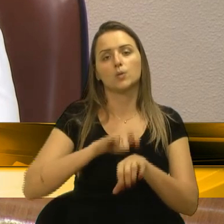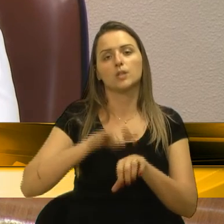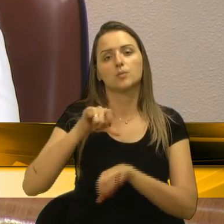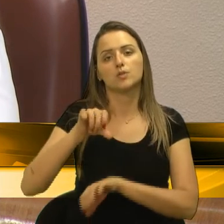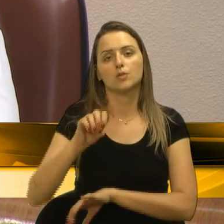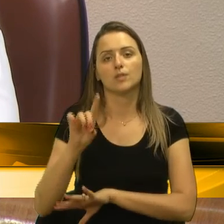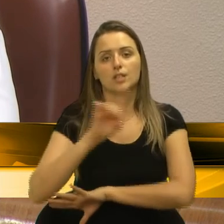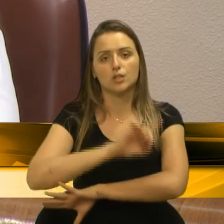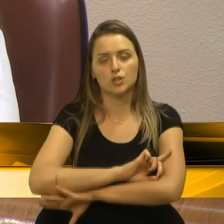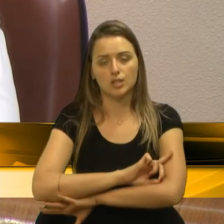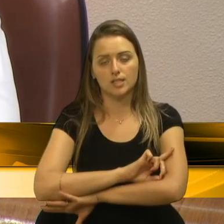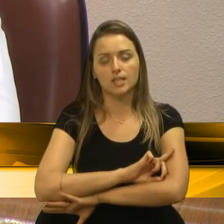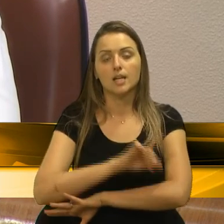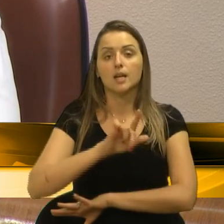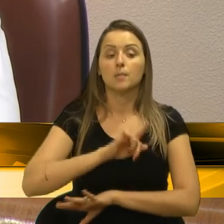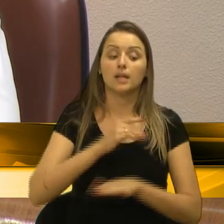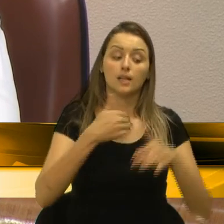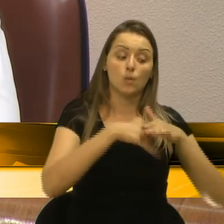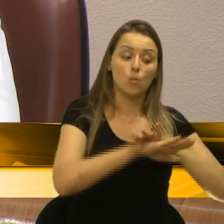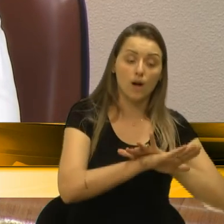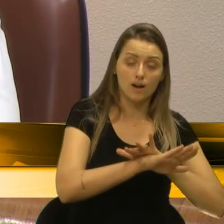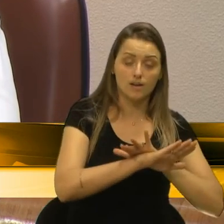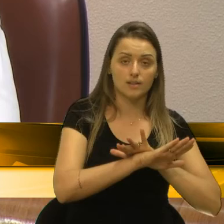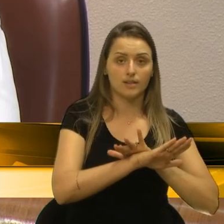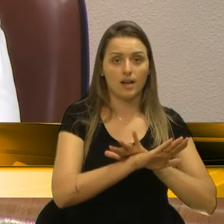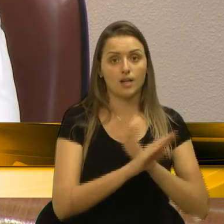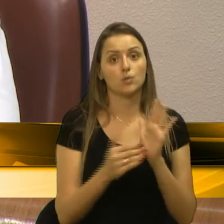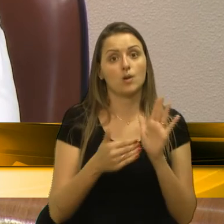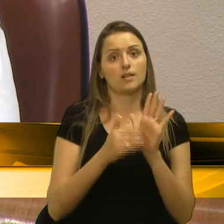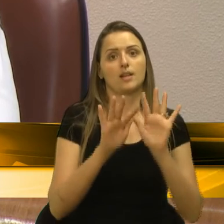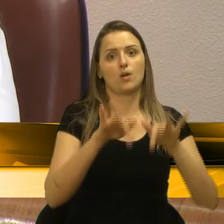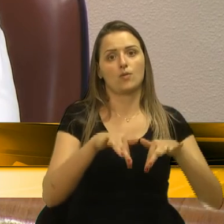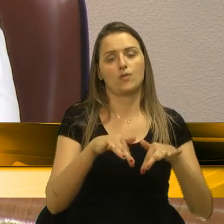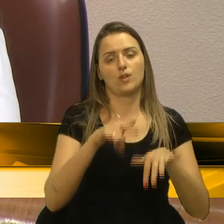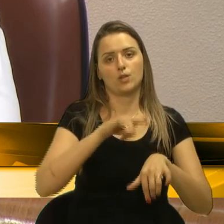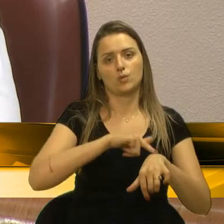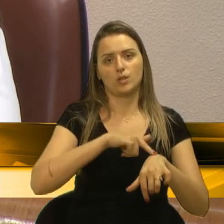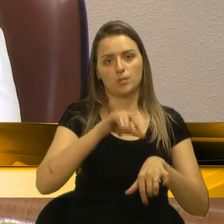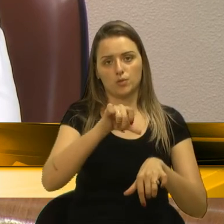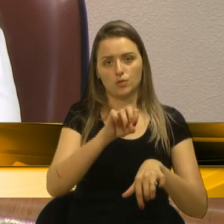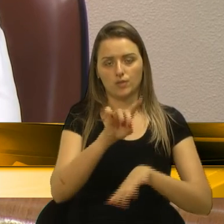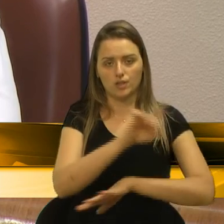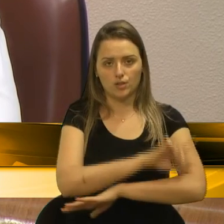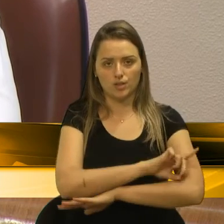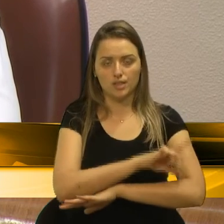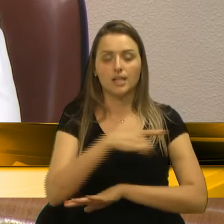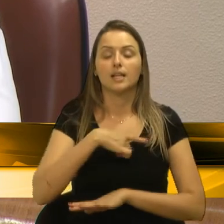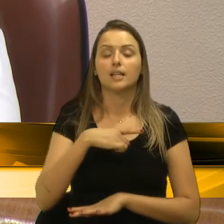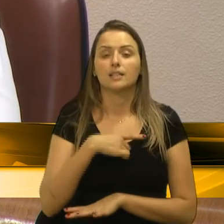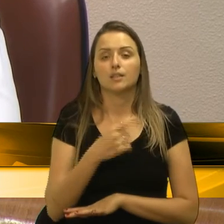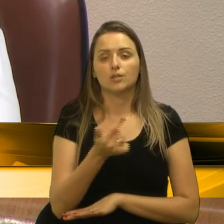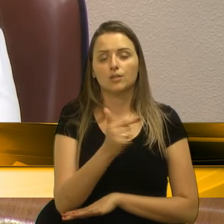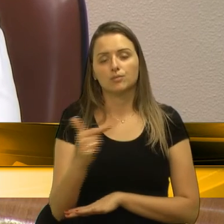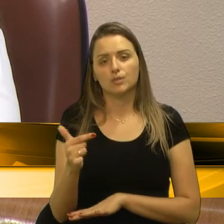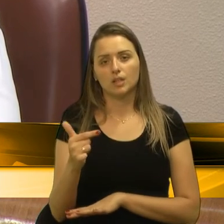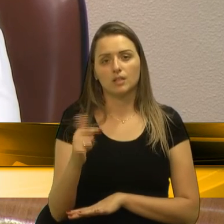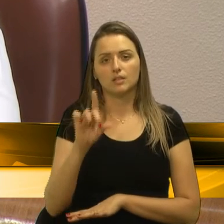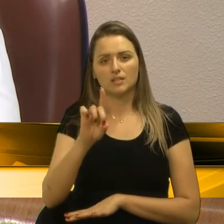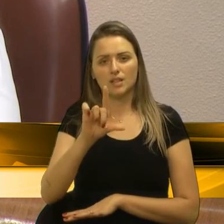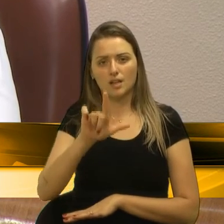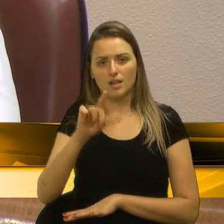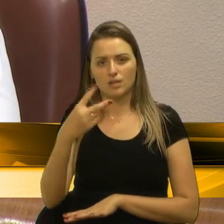dias, devendo ser arquivado imediatamente ao final desse prazo. Dessa forma, a manutenção de medidas não previstas no DL